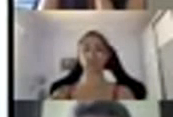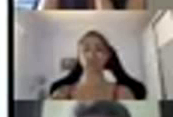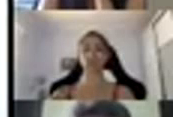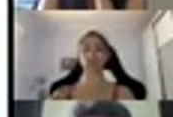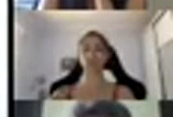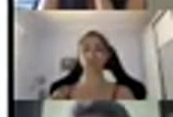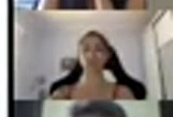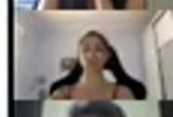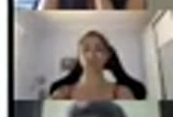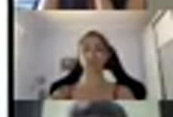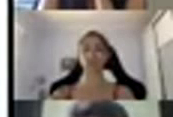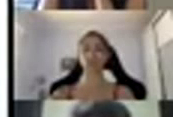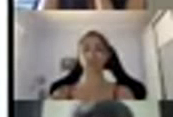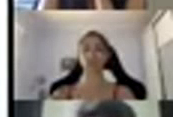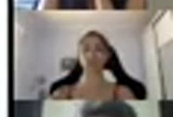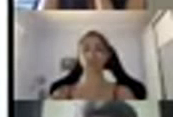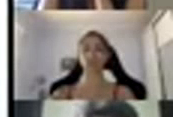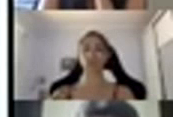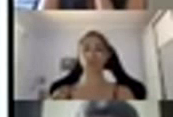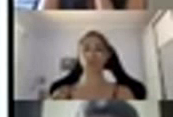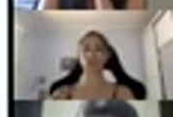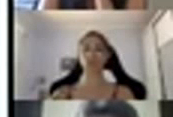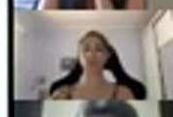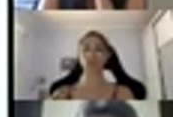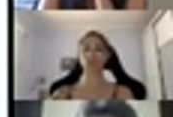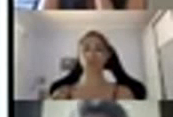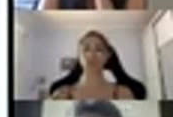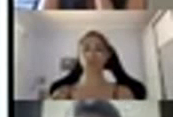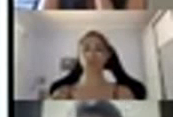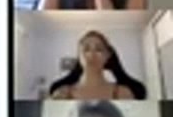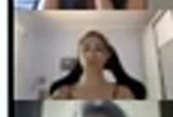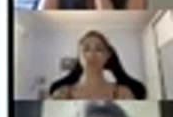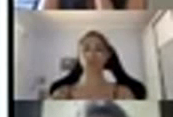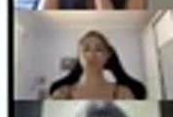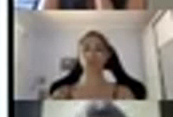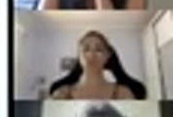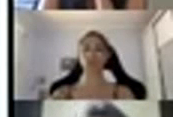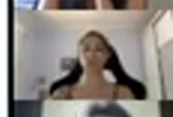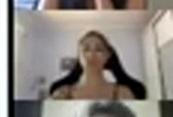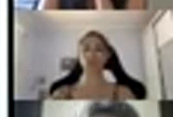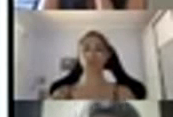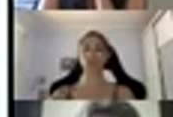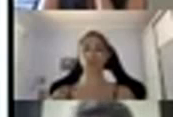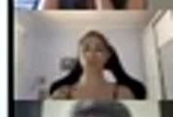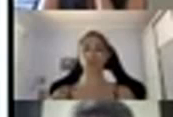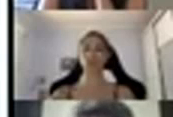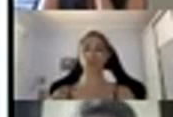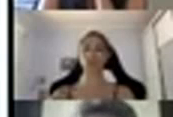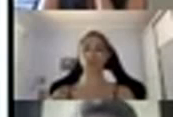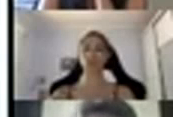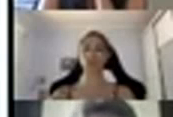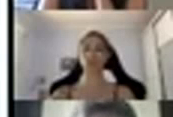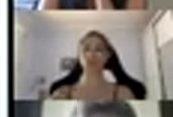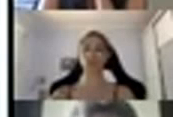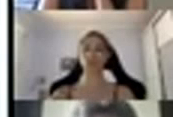que foram internados com Covid, 36% morreram. Aí, uma outra avaliação que a gente pode fazer também é essa daqui, que foi justamente essa